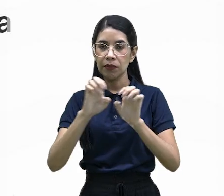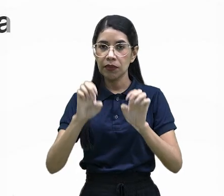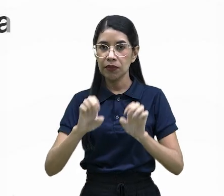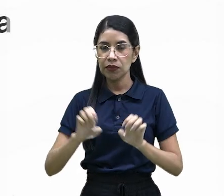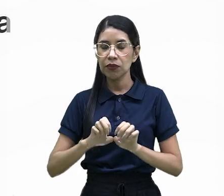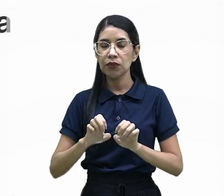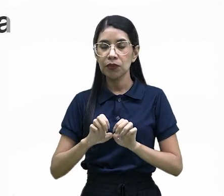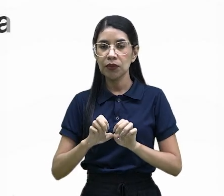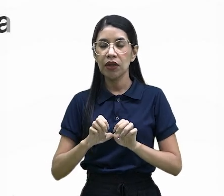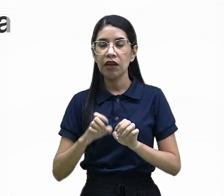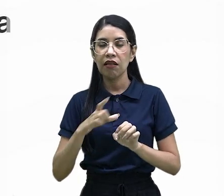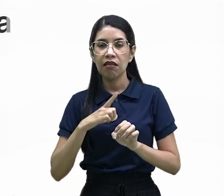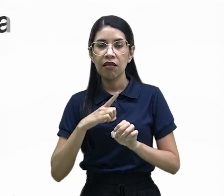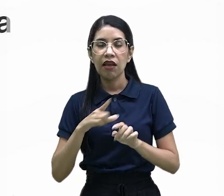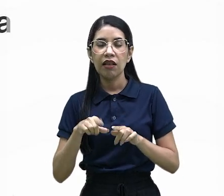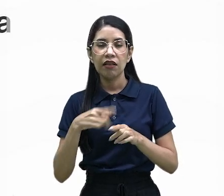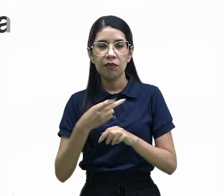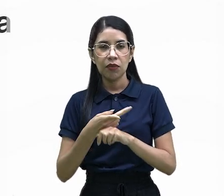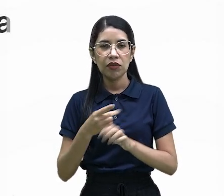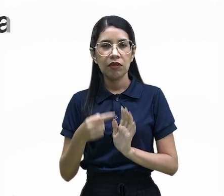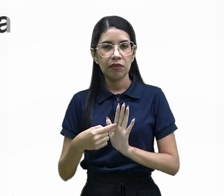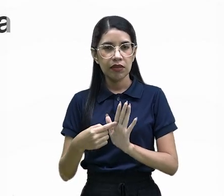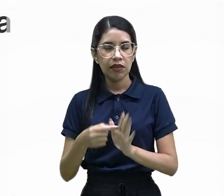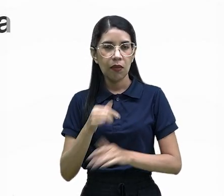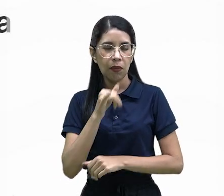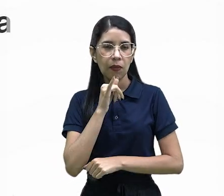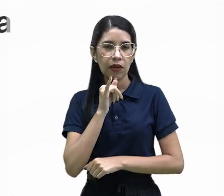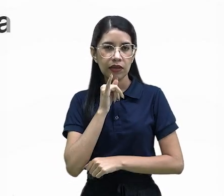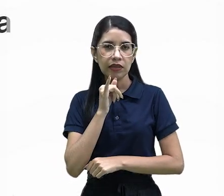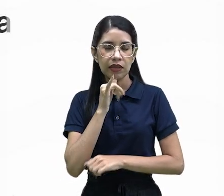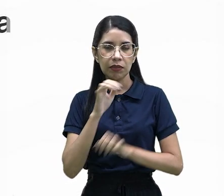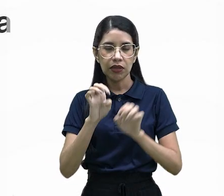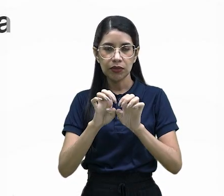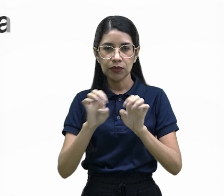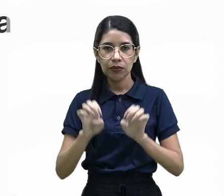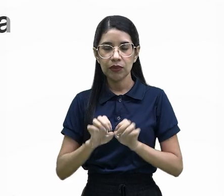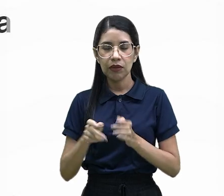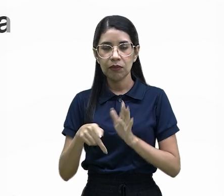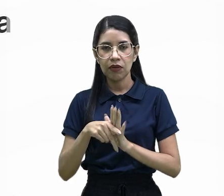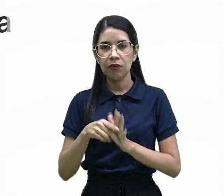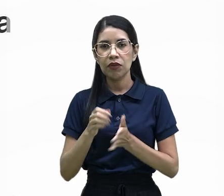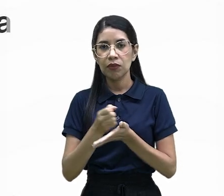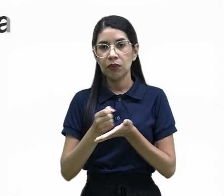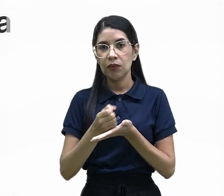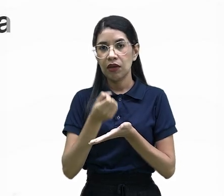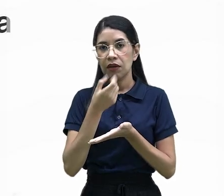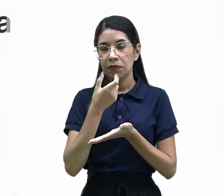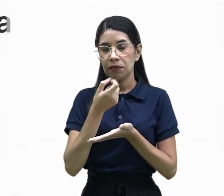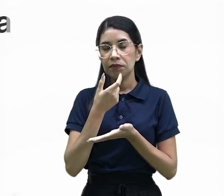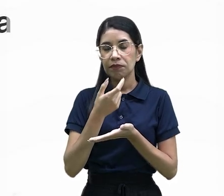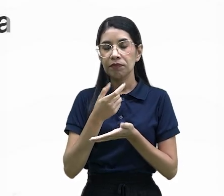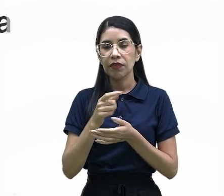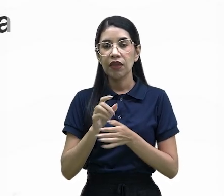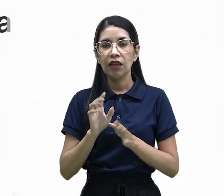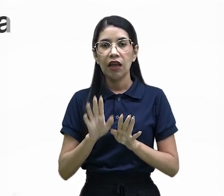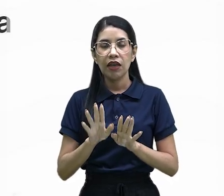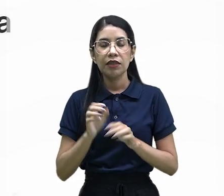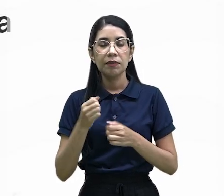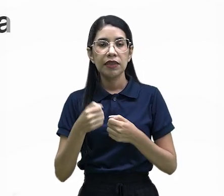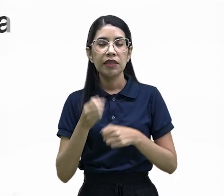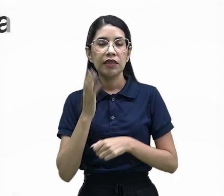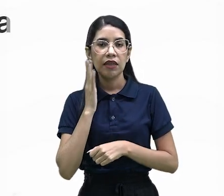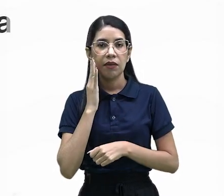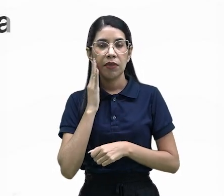ele possui, né? A gente vai já ver um exemplo de uma estrutura de um fármaco aqui já, mas a gente tem que entender que